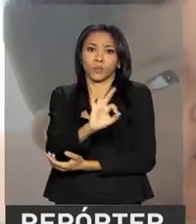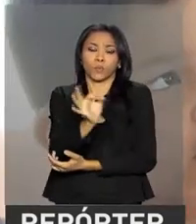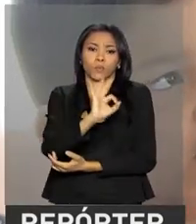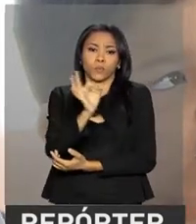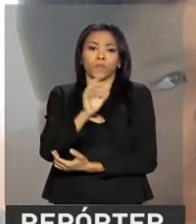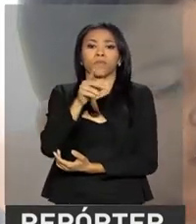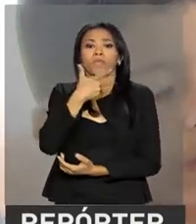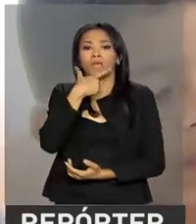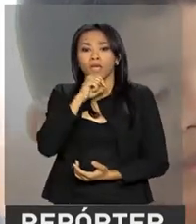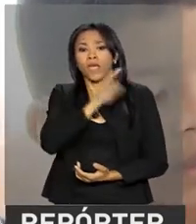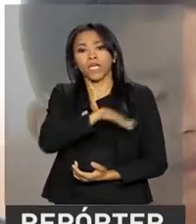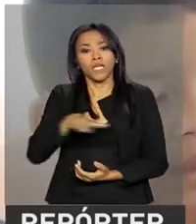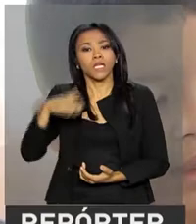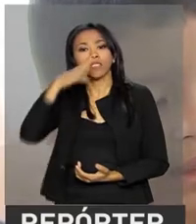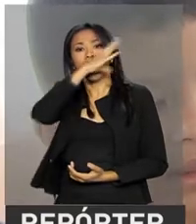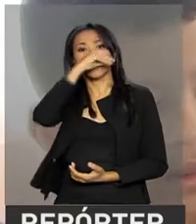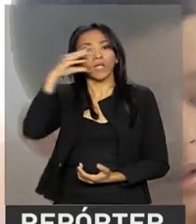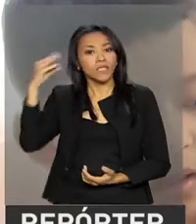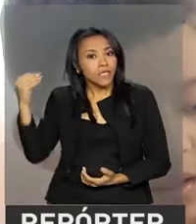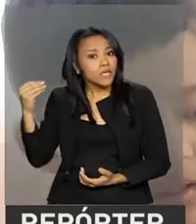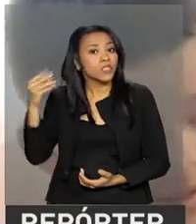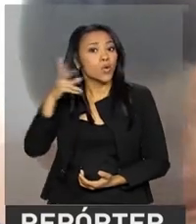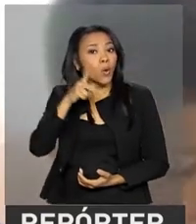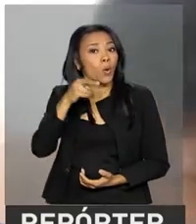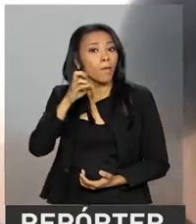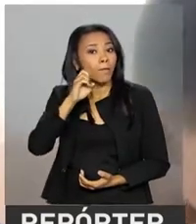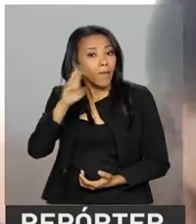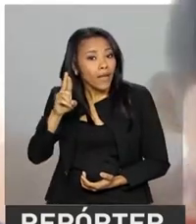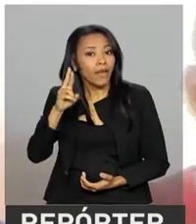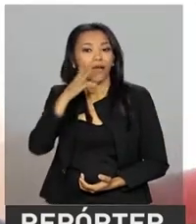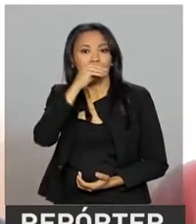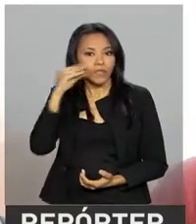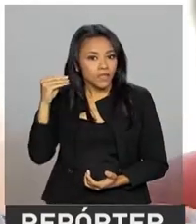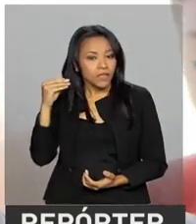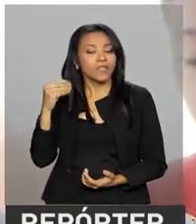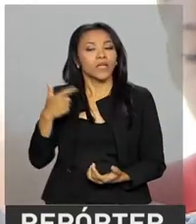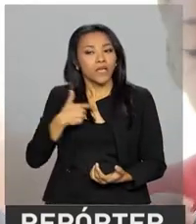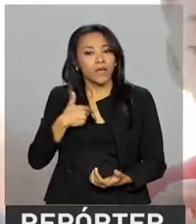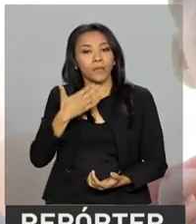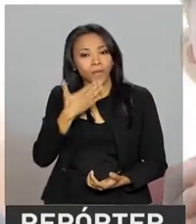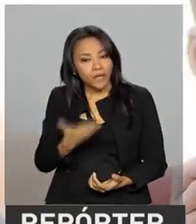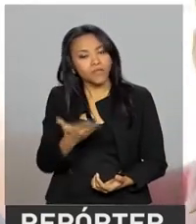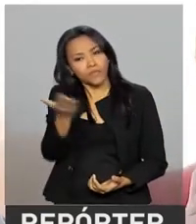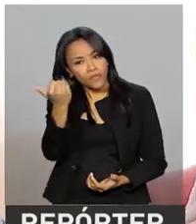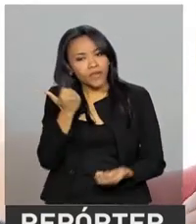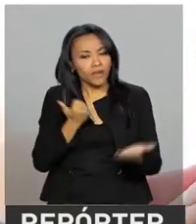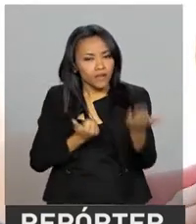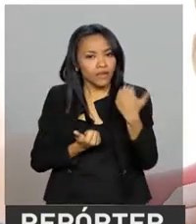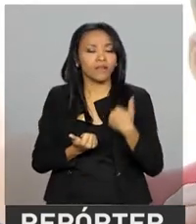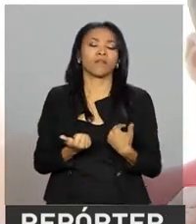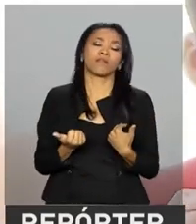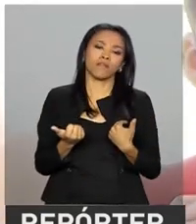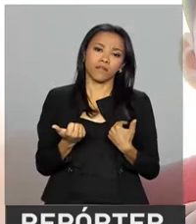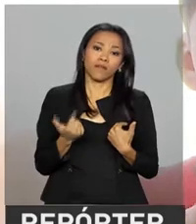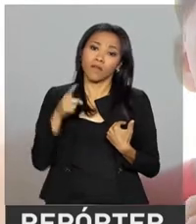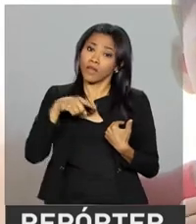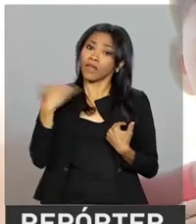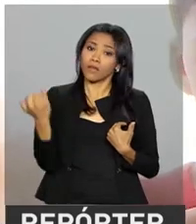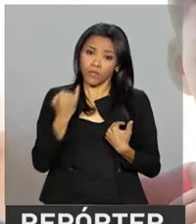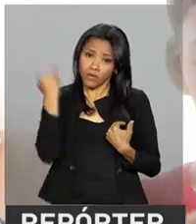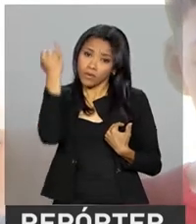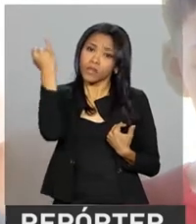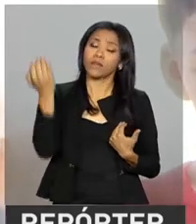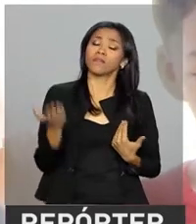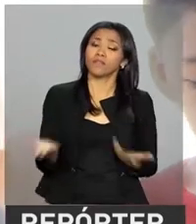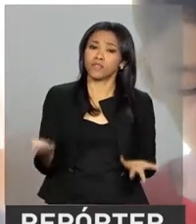ante ou é do leite é pedra gente então eu peço que vocês faixa isso porque é muito bom tem